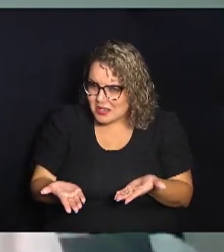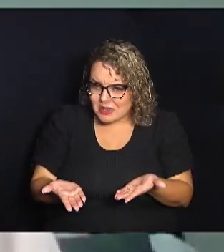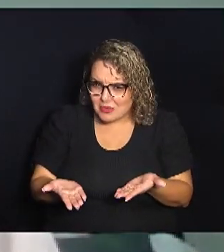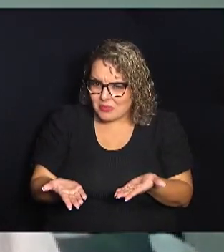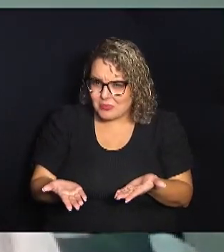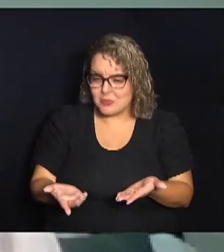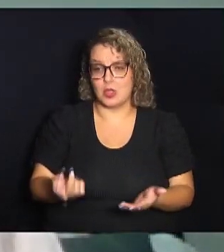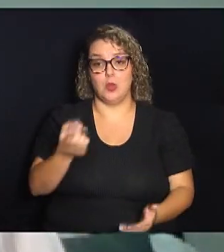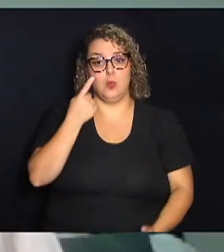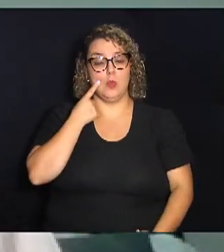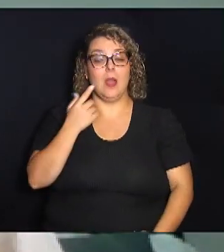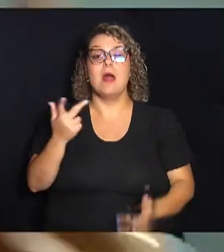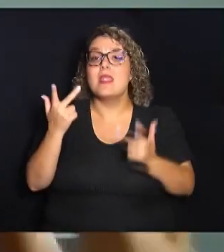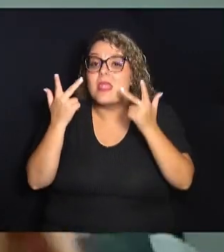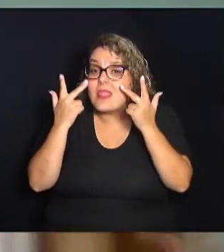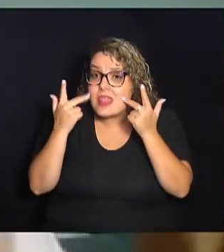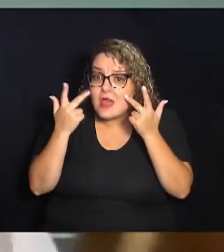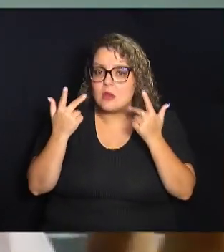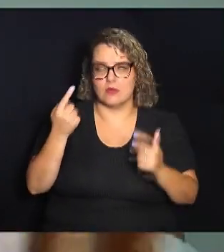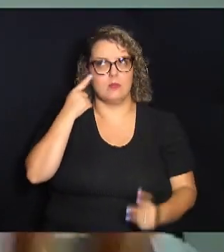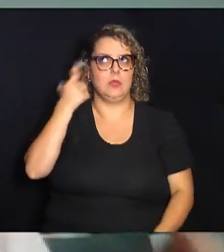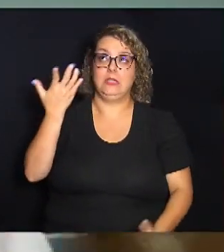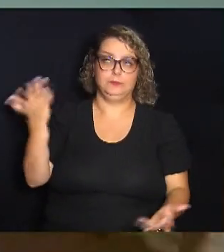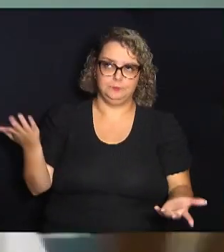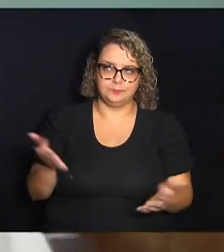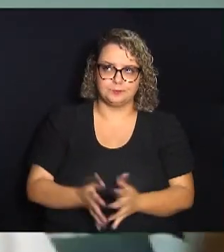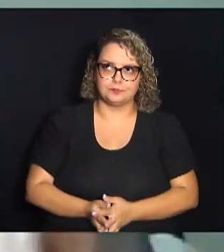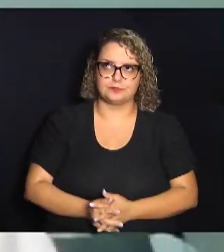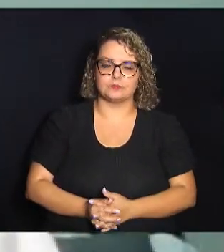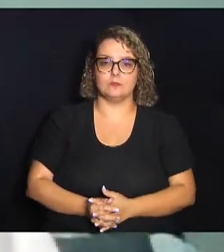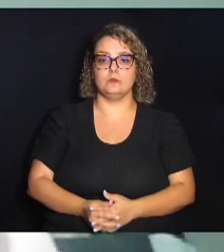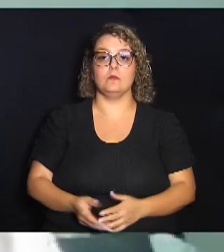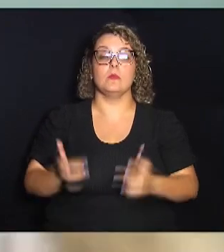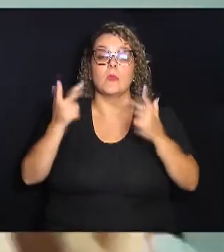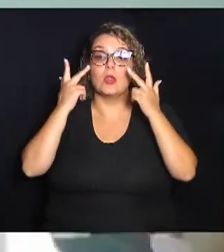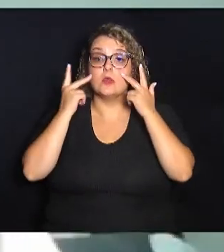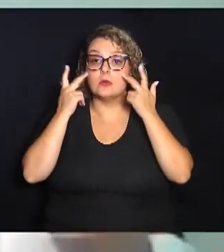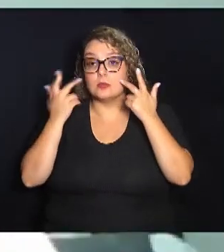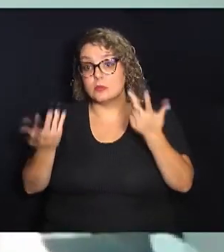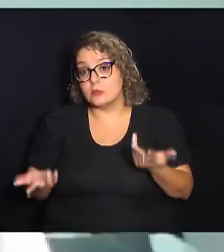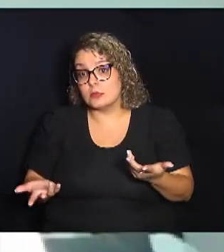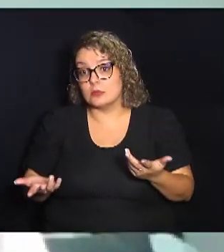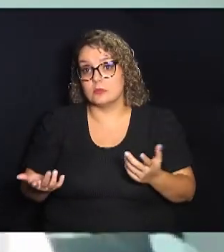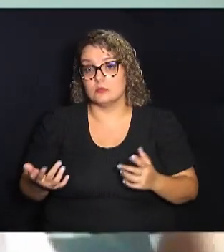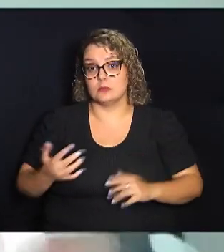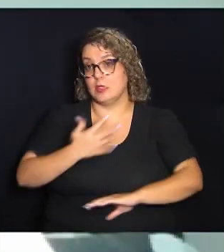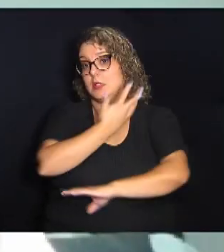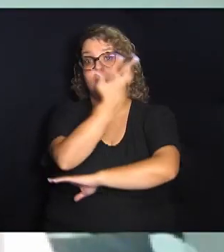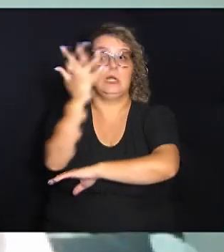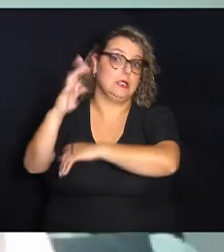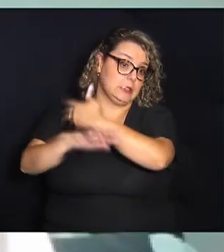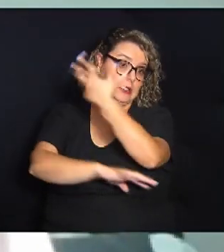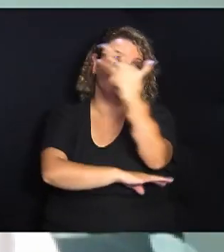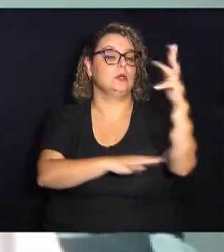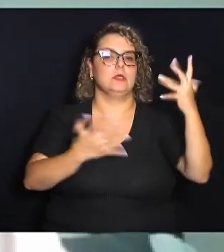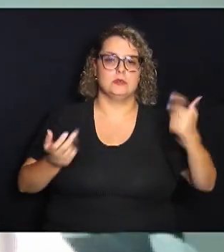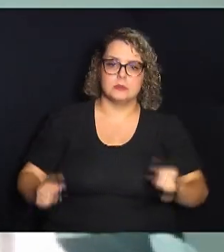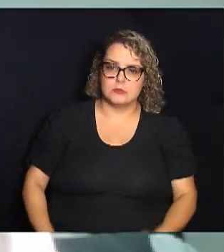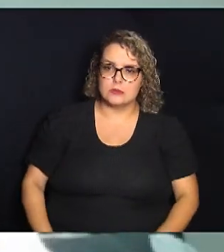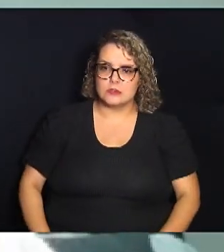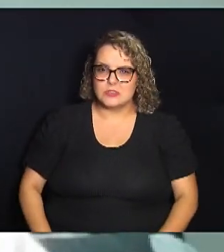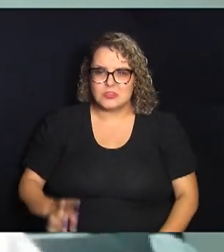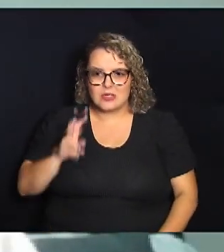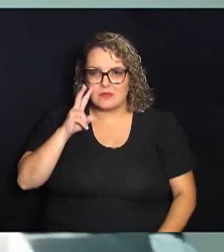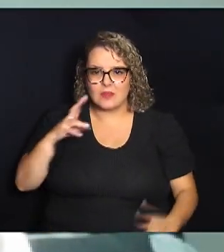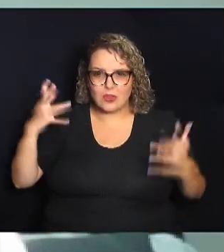Olha, natural, vamos pensar, se a gente imaginar natural é a natureza, né? Na natureza. Você já viu algum